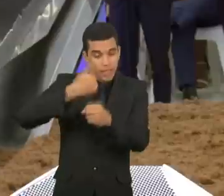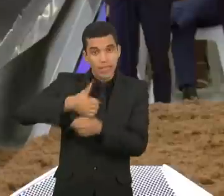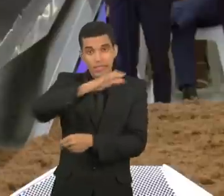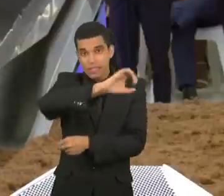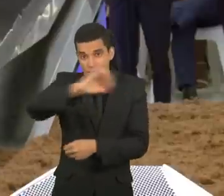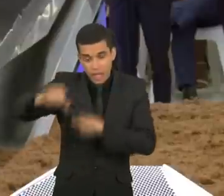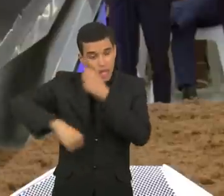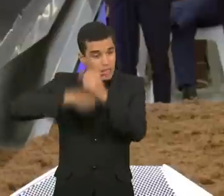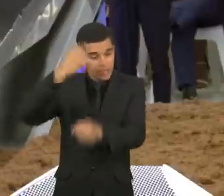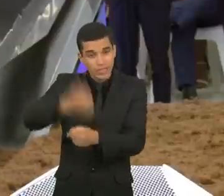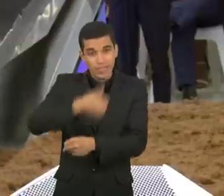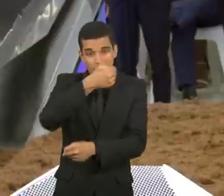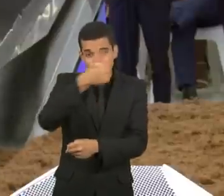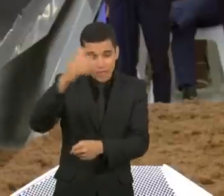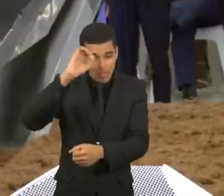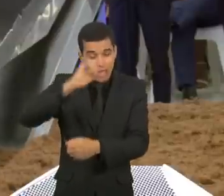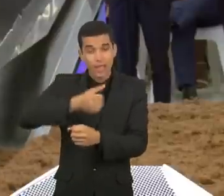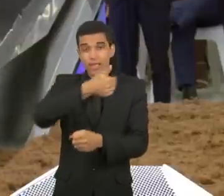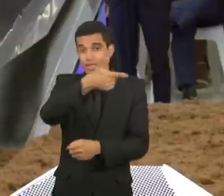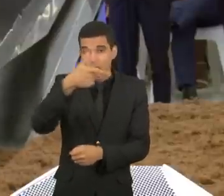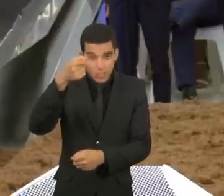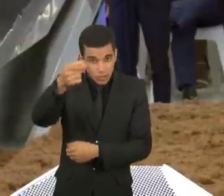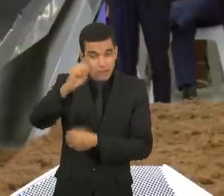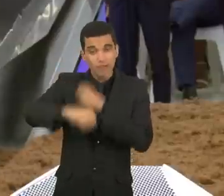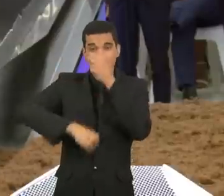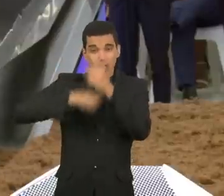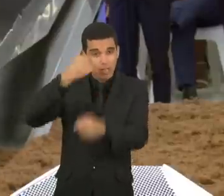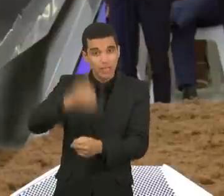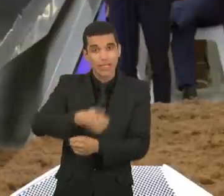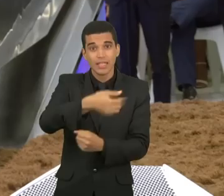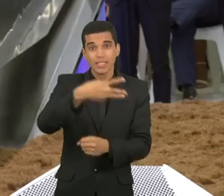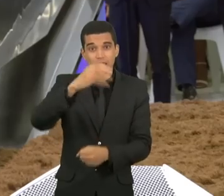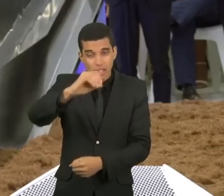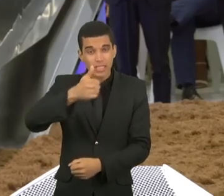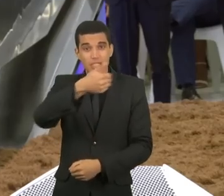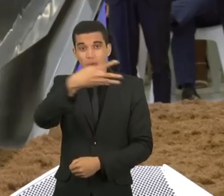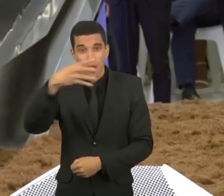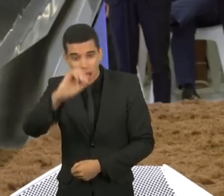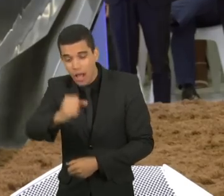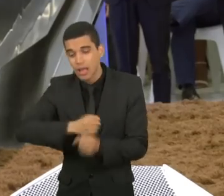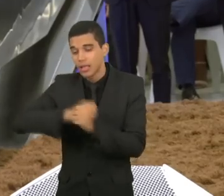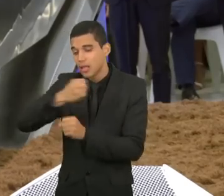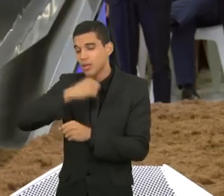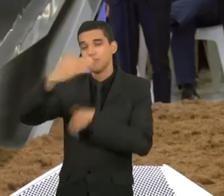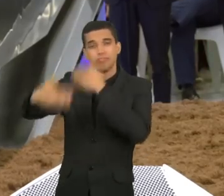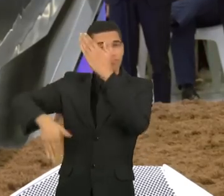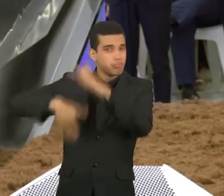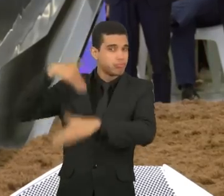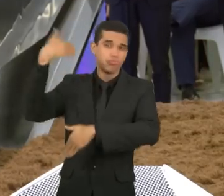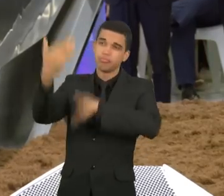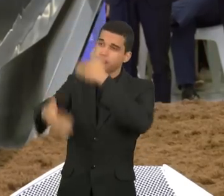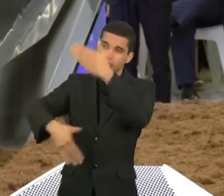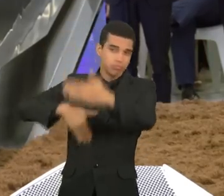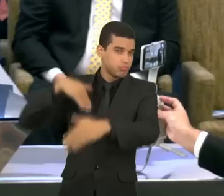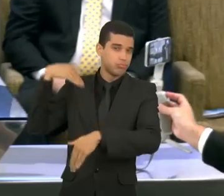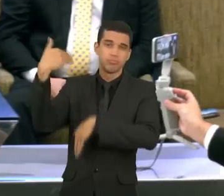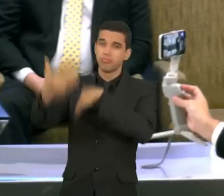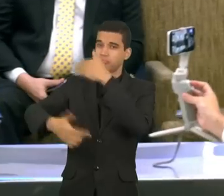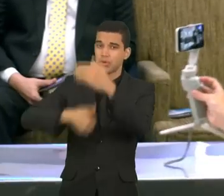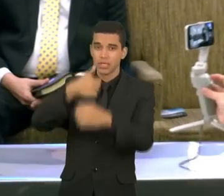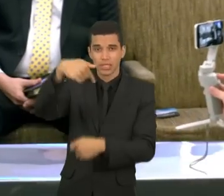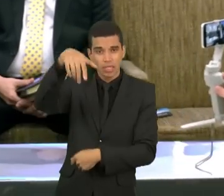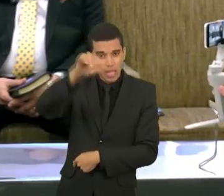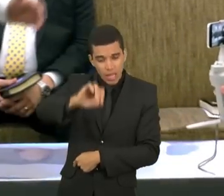110, 120, 130, 140, 150, 160,